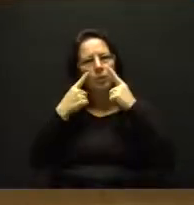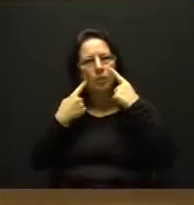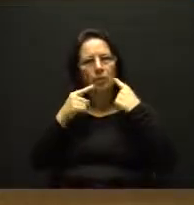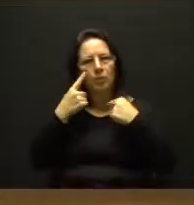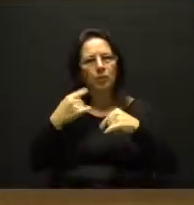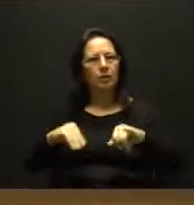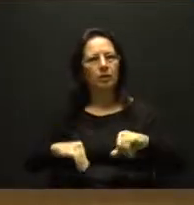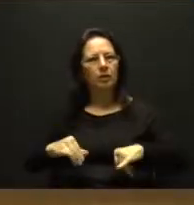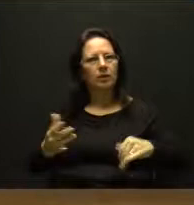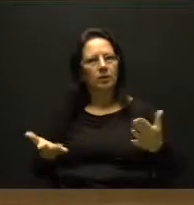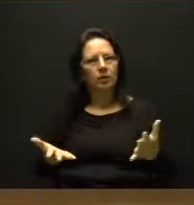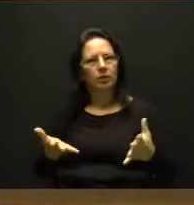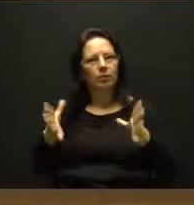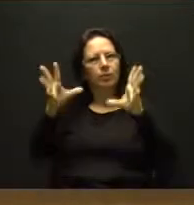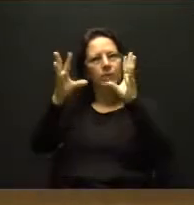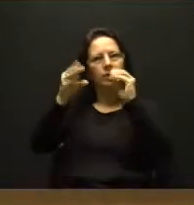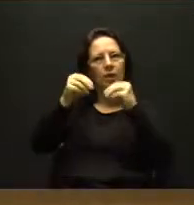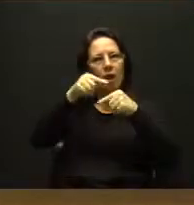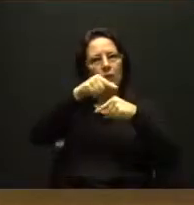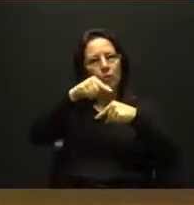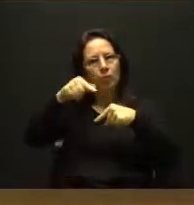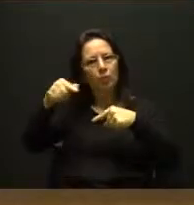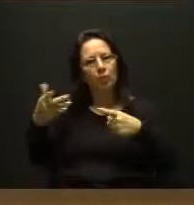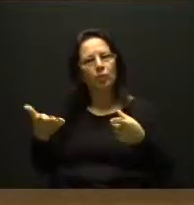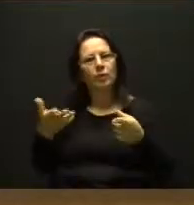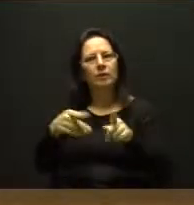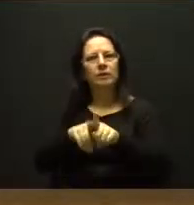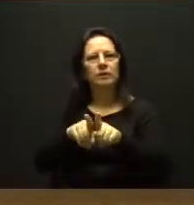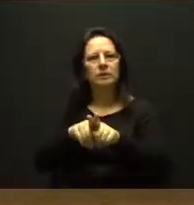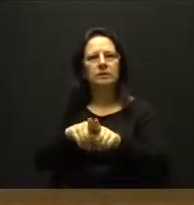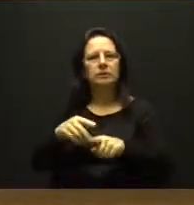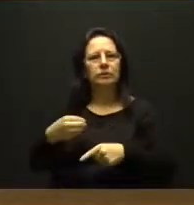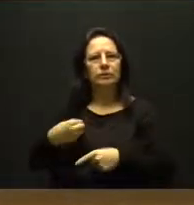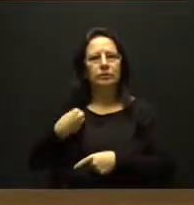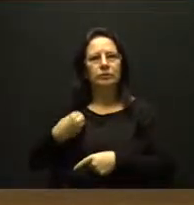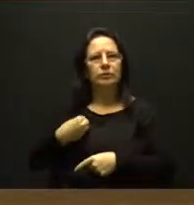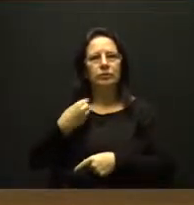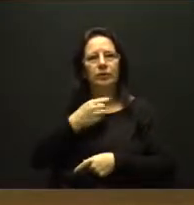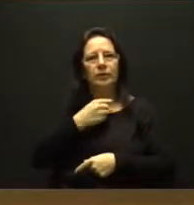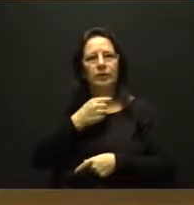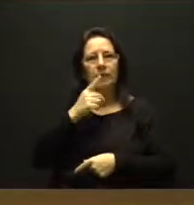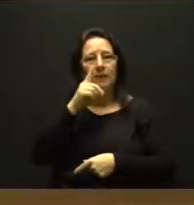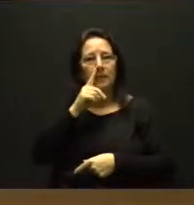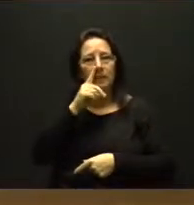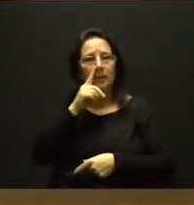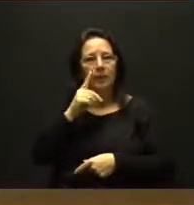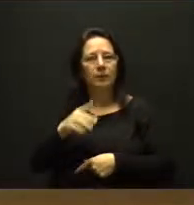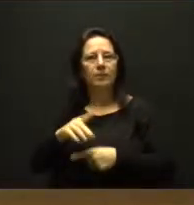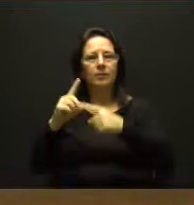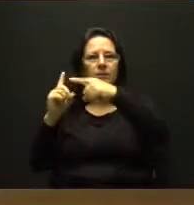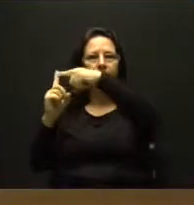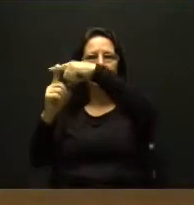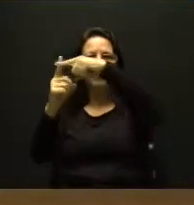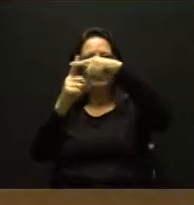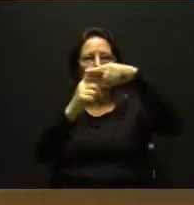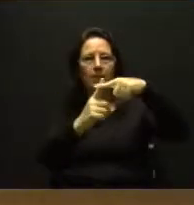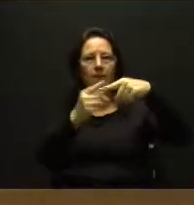período ali noturno colocando em risco a sua própria vida por outro lado os cemitérios 20